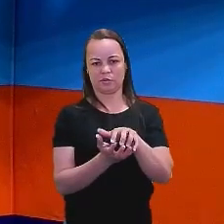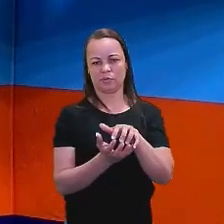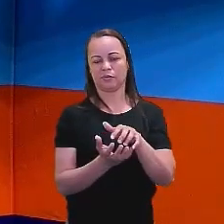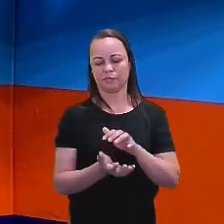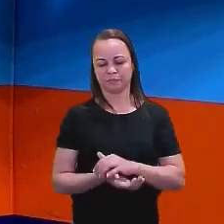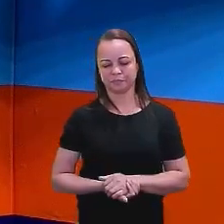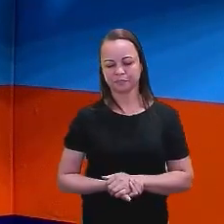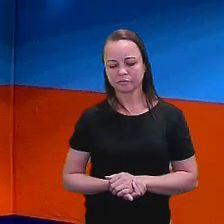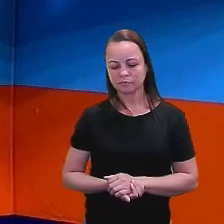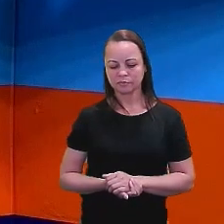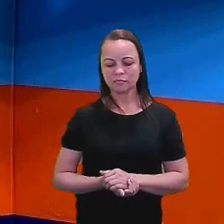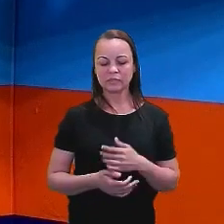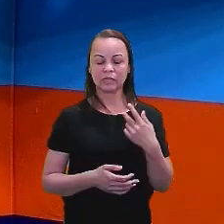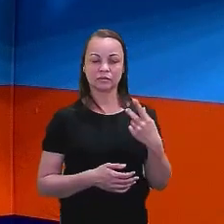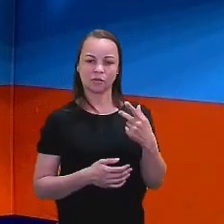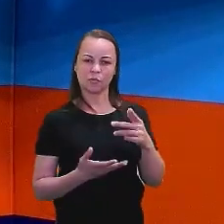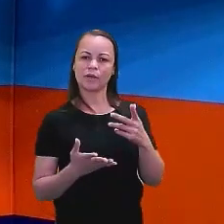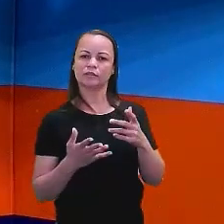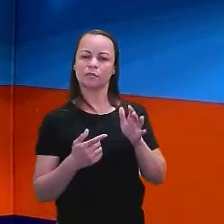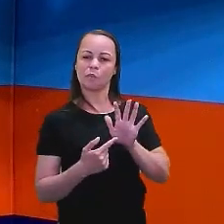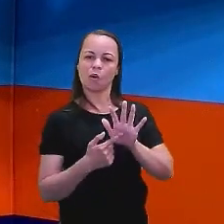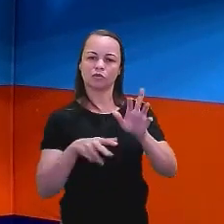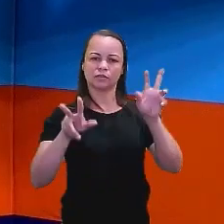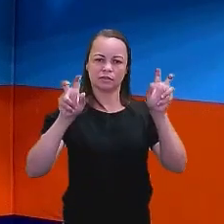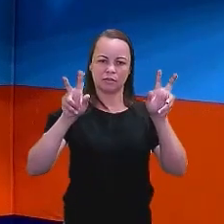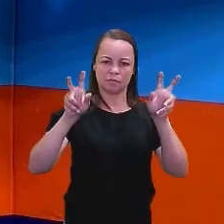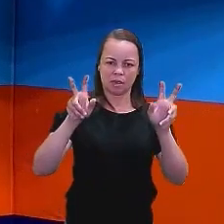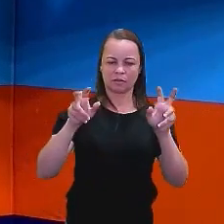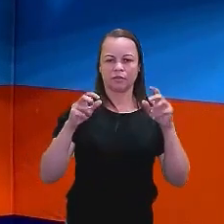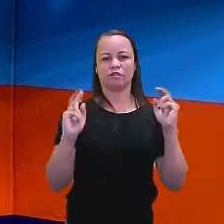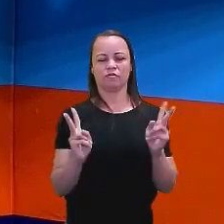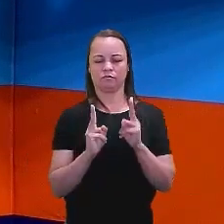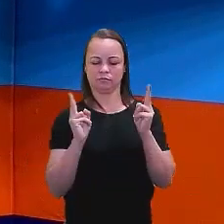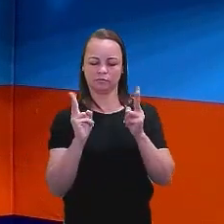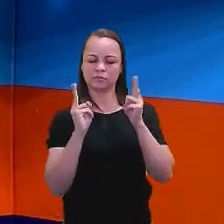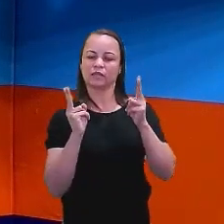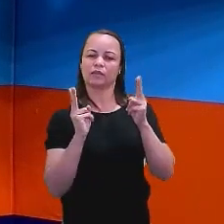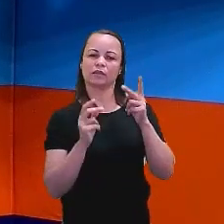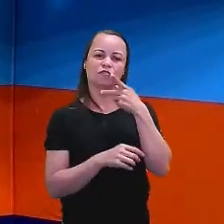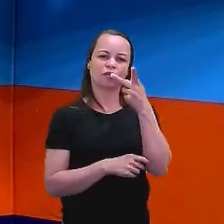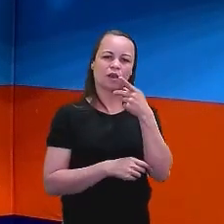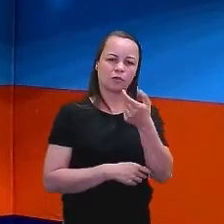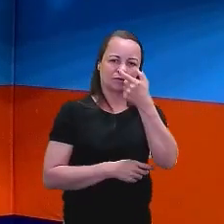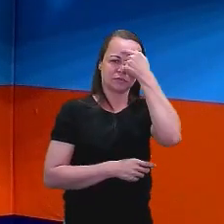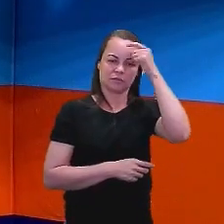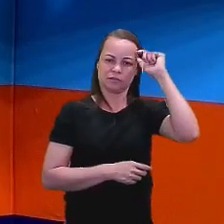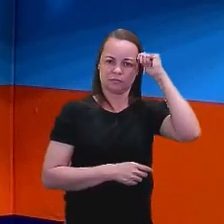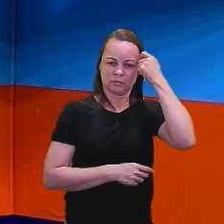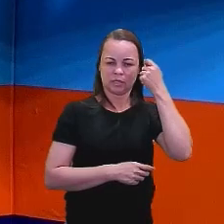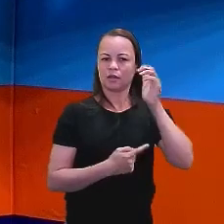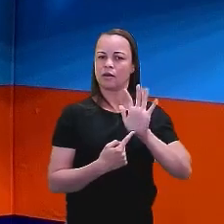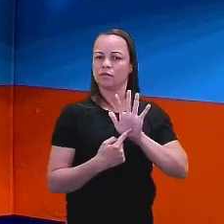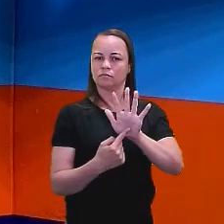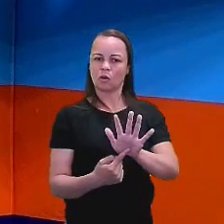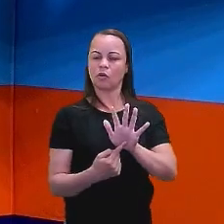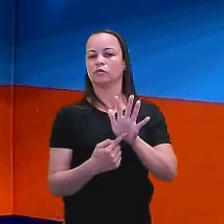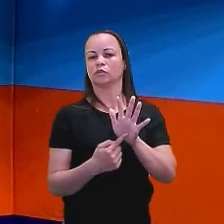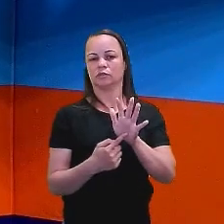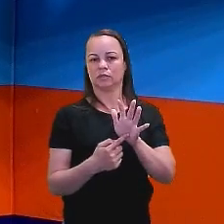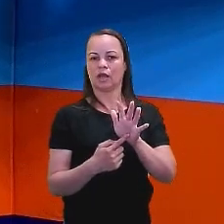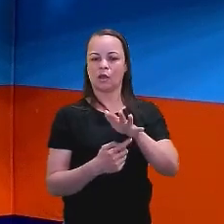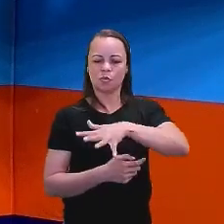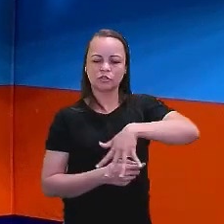essa temática a fim de valorizar. Então, falar de consciência negra é trazer espaços